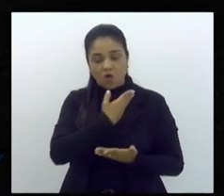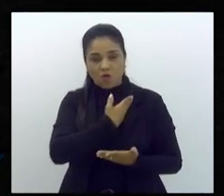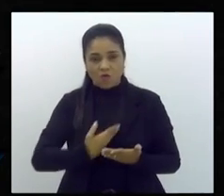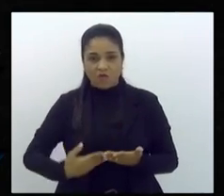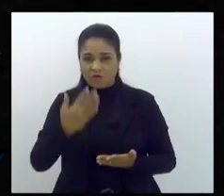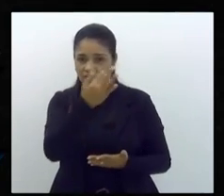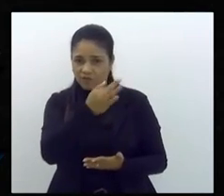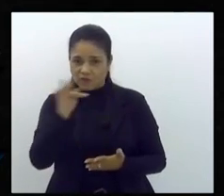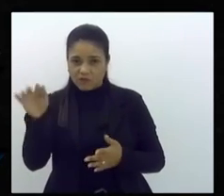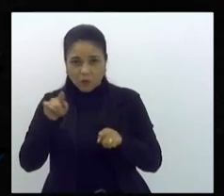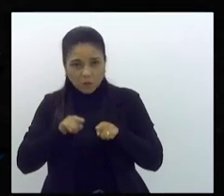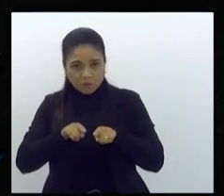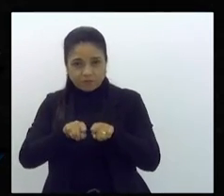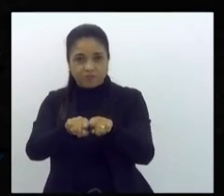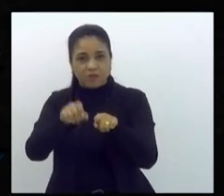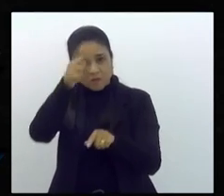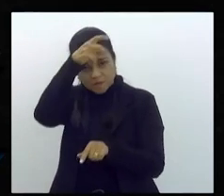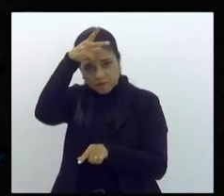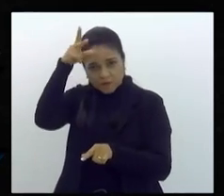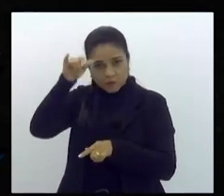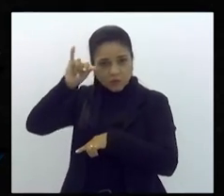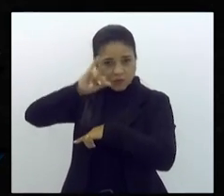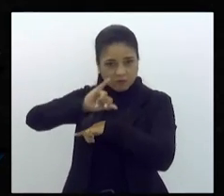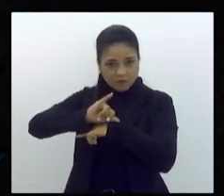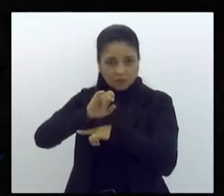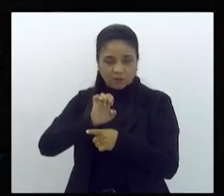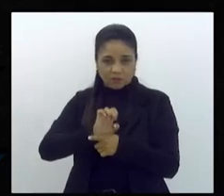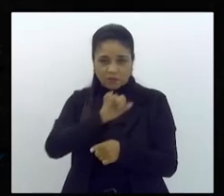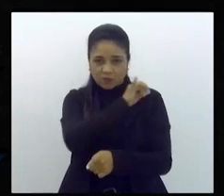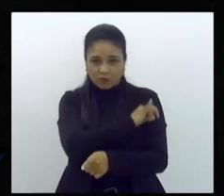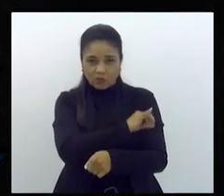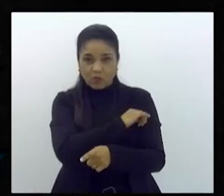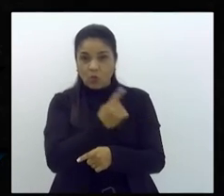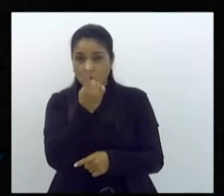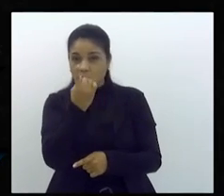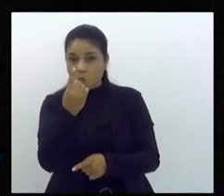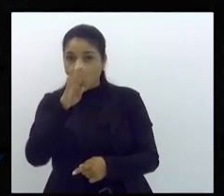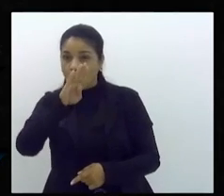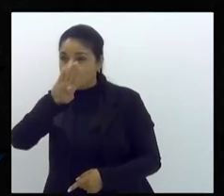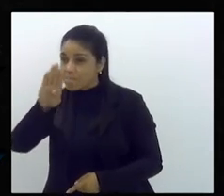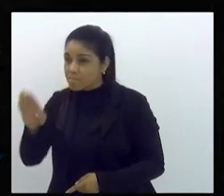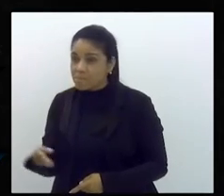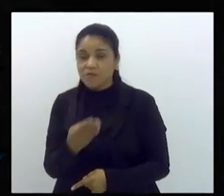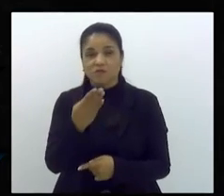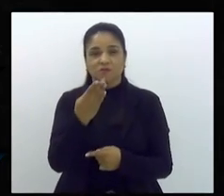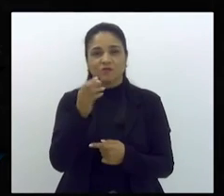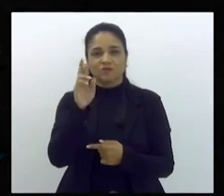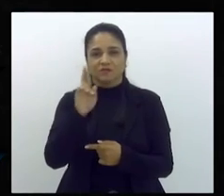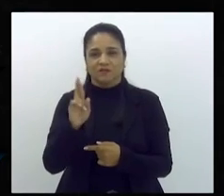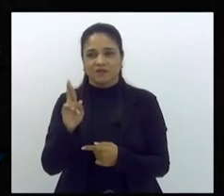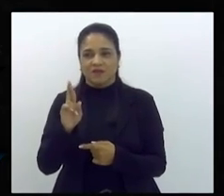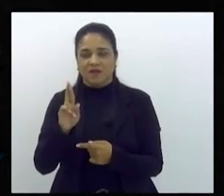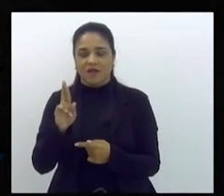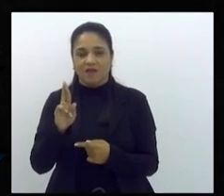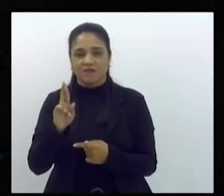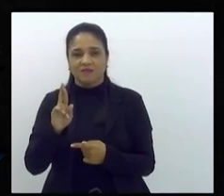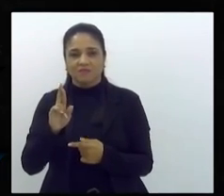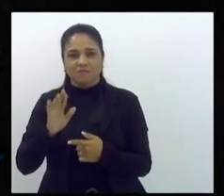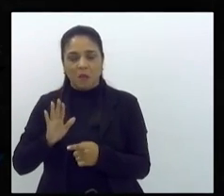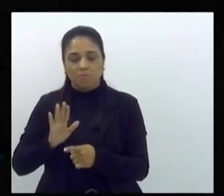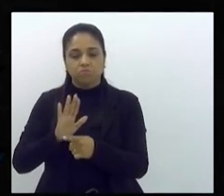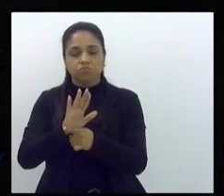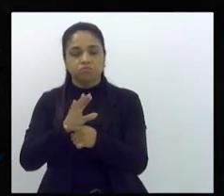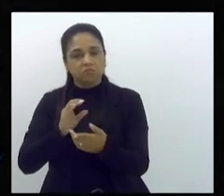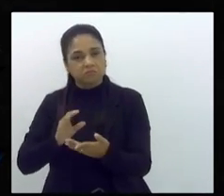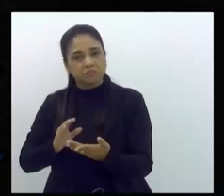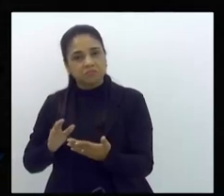e a Prefeitura da capital na ordem de 1 bilhão e 800 milhões de reais para fomentar a recuperação